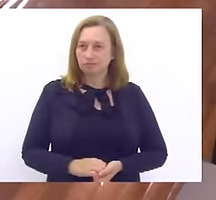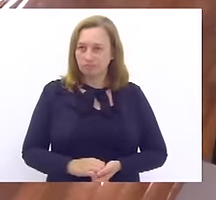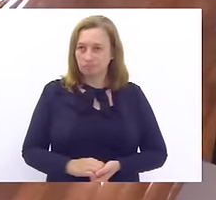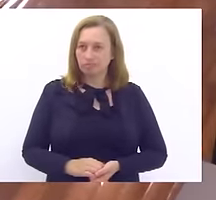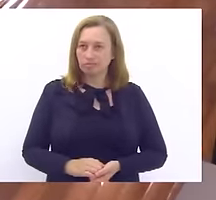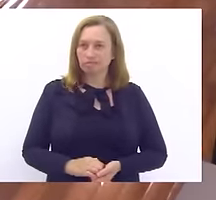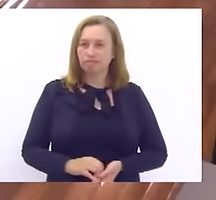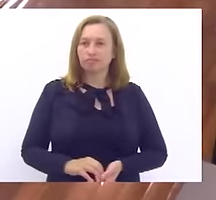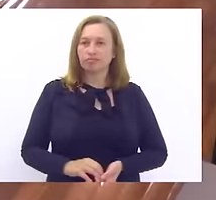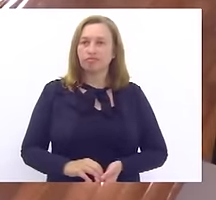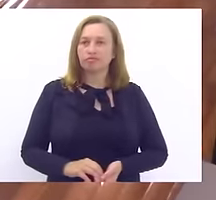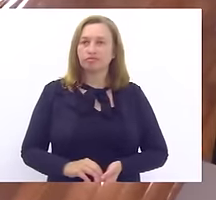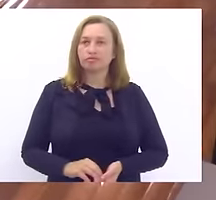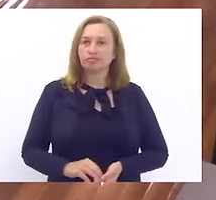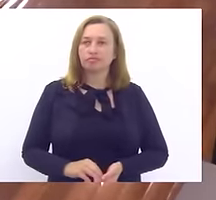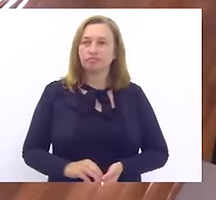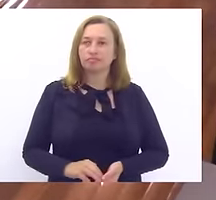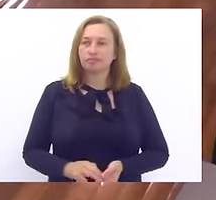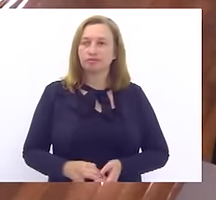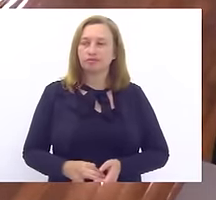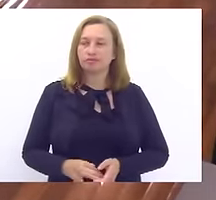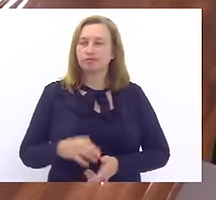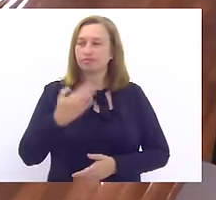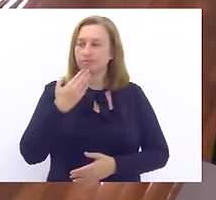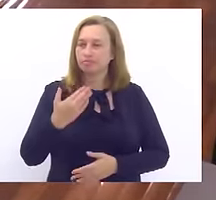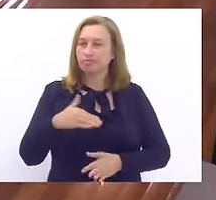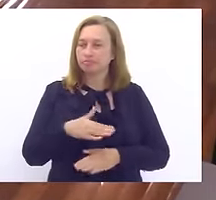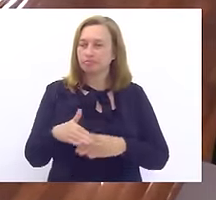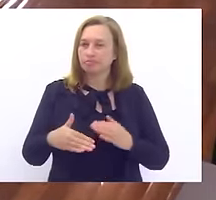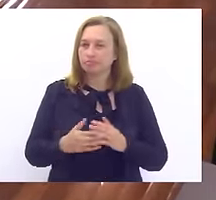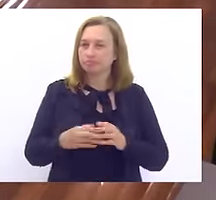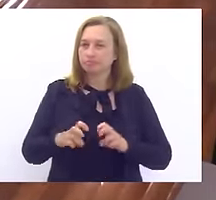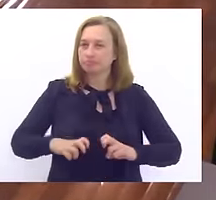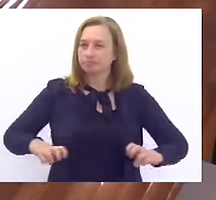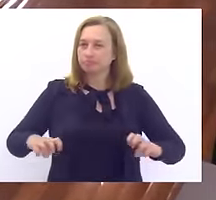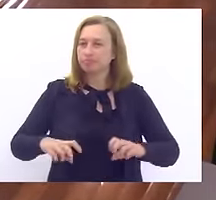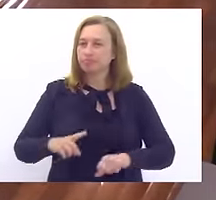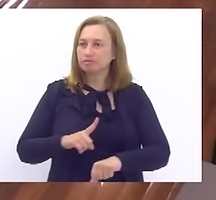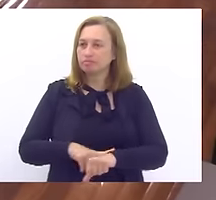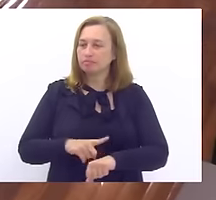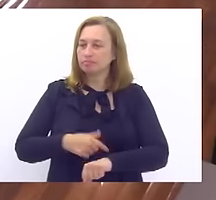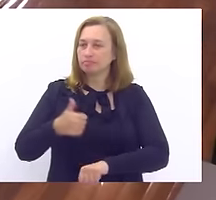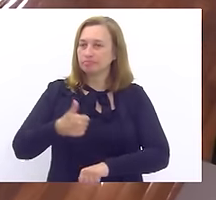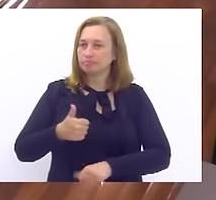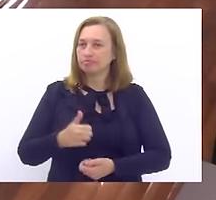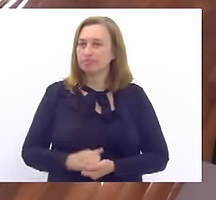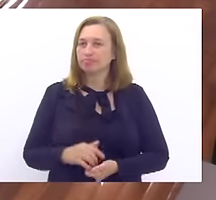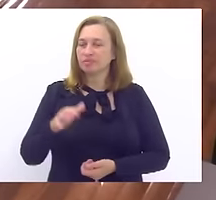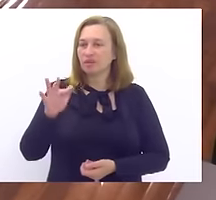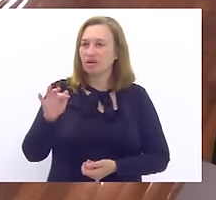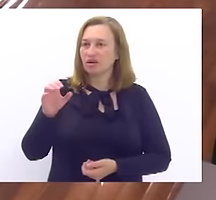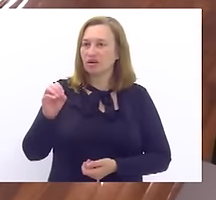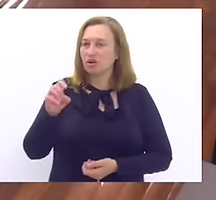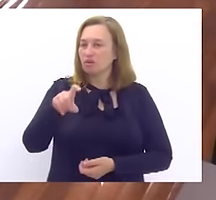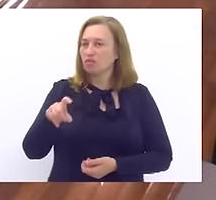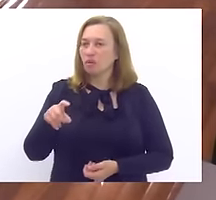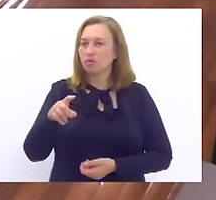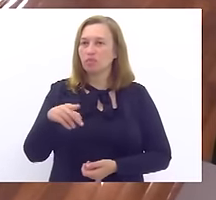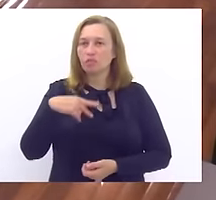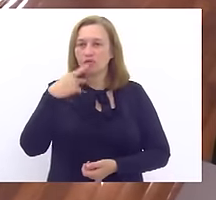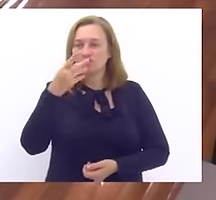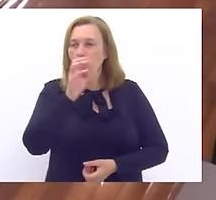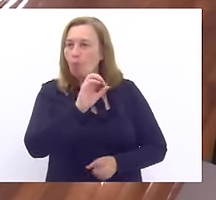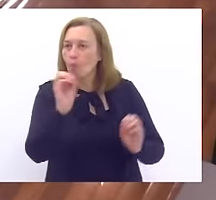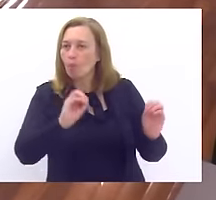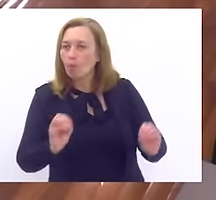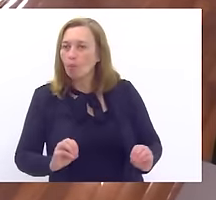presidente de mais membros da mesa no primeiro momento a foco não se manifestou e tão